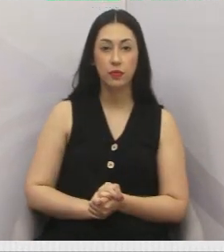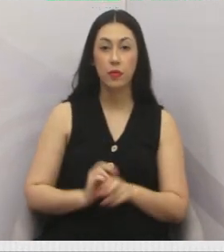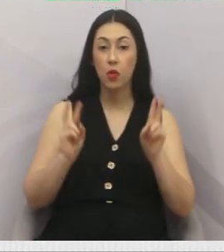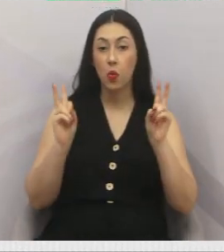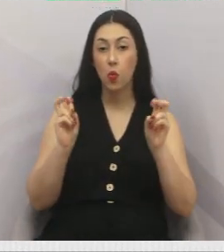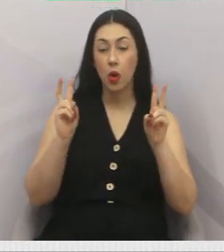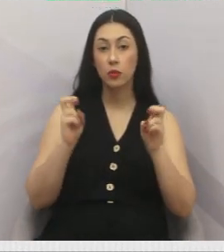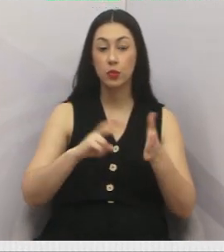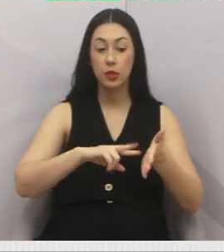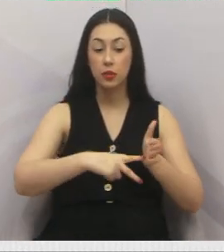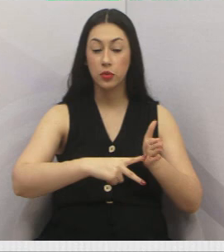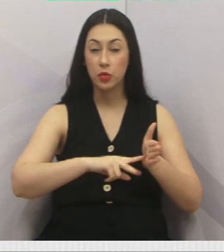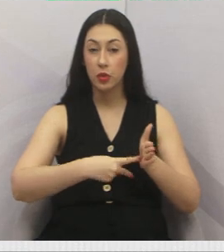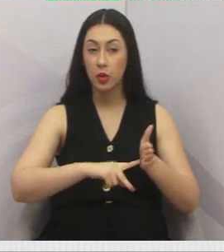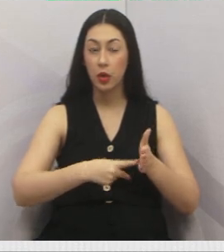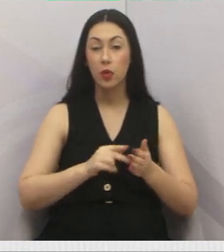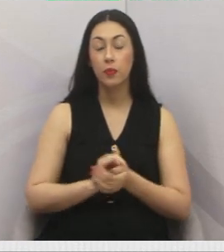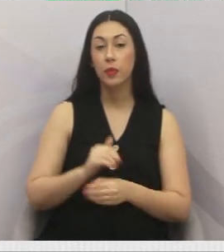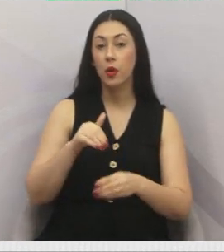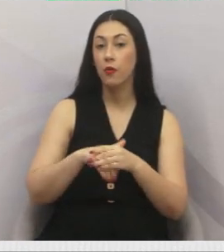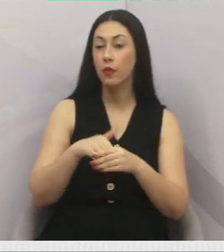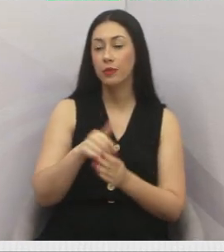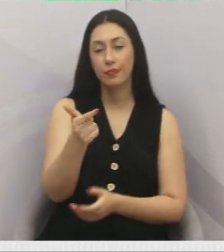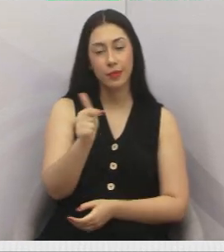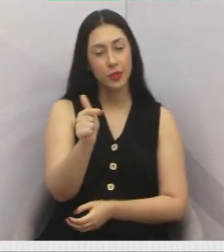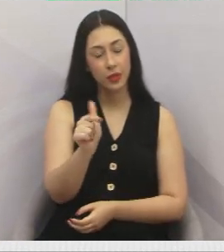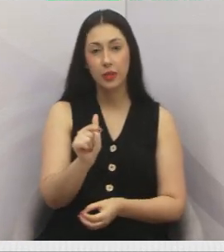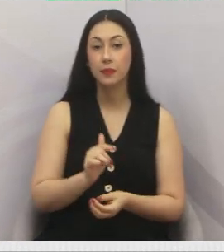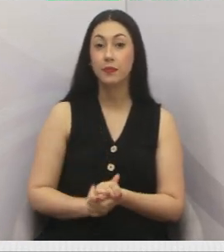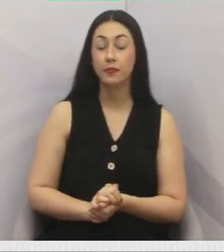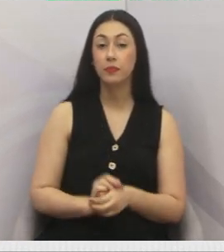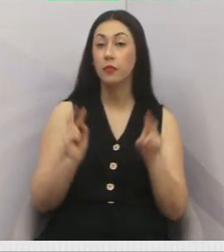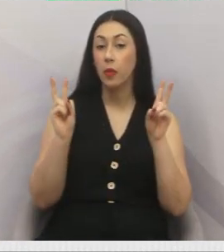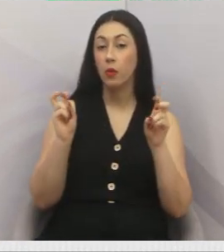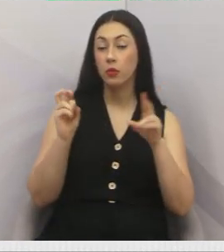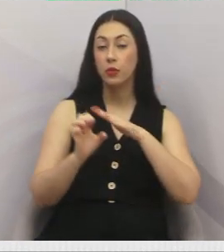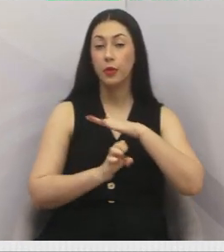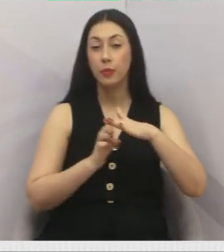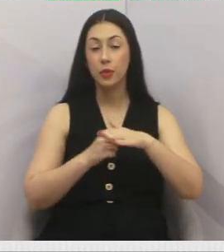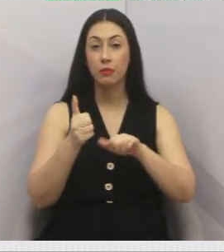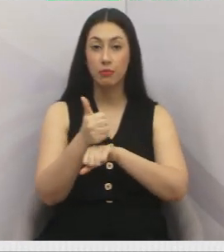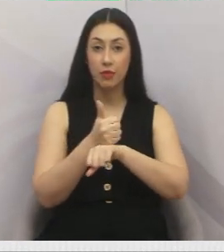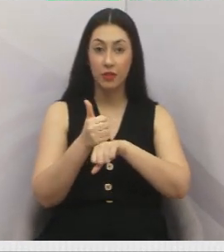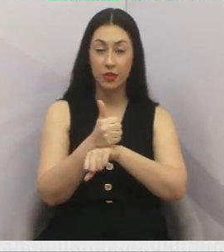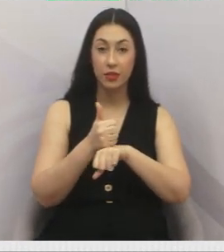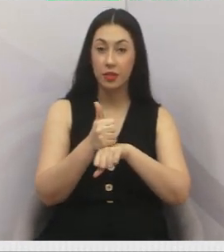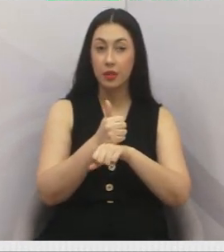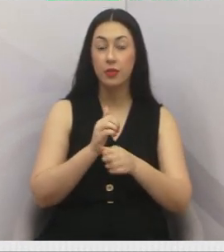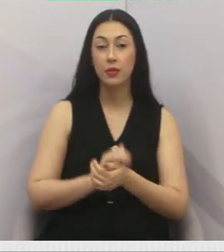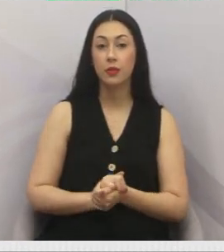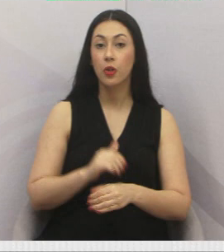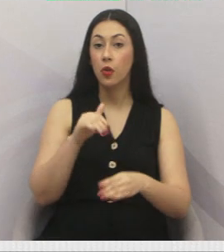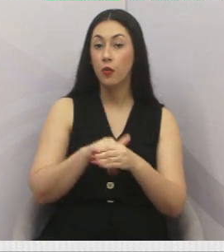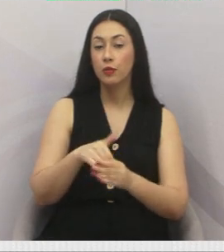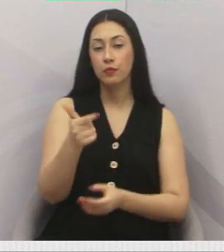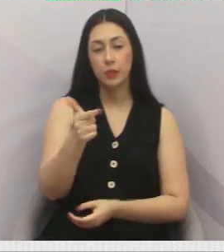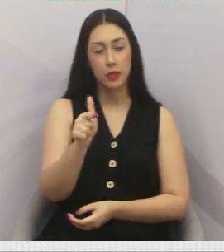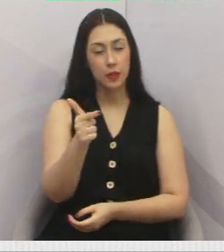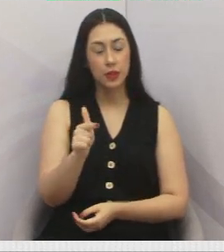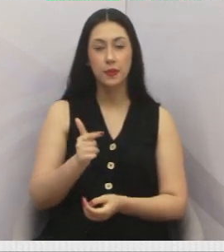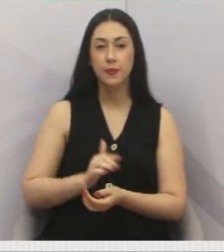Segmento entidade classe sindical. Voto em branco. Segmento empresas e ou entidades profissionais. Voto em